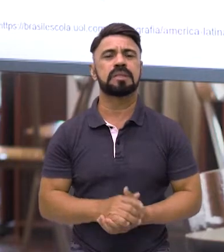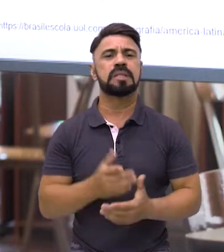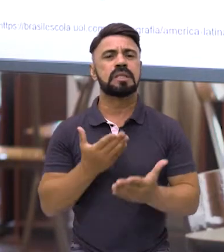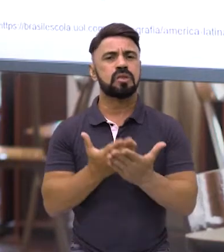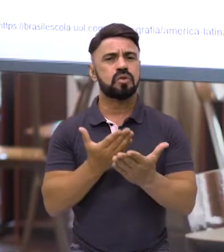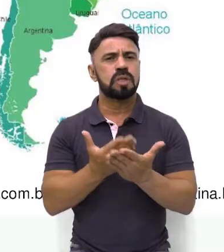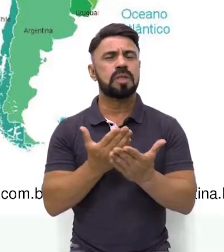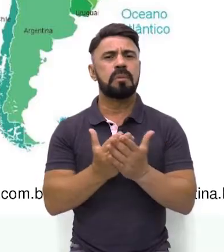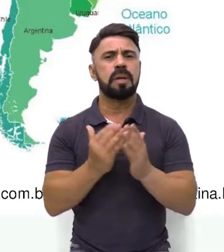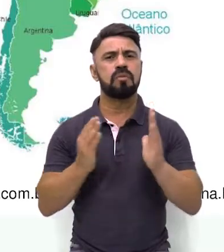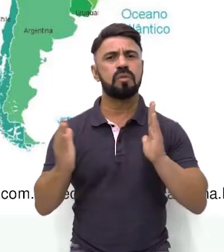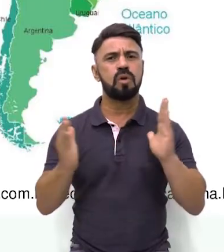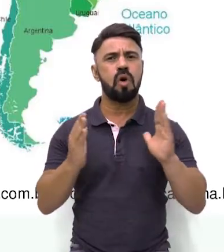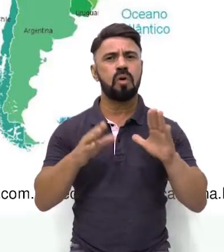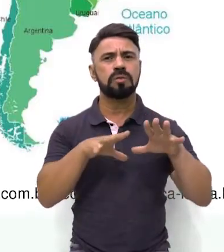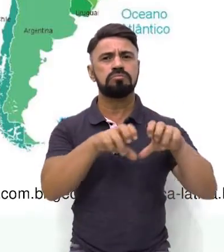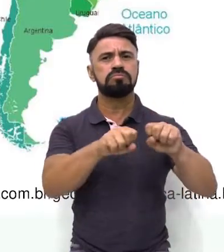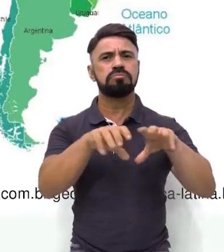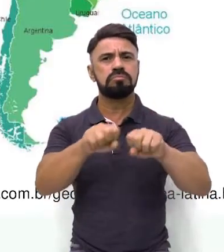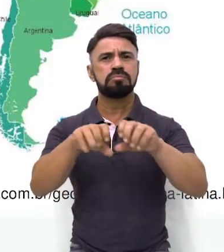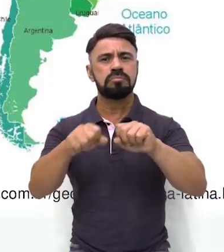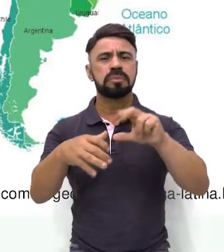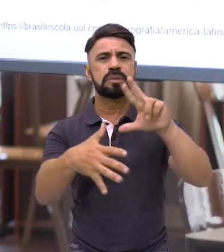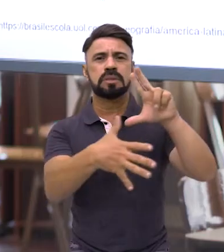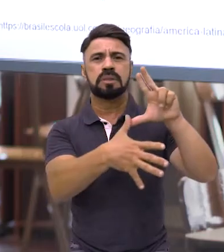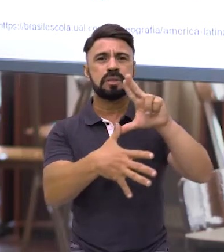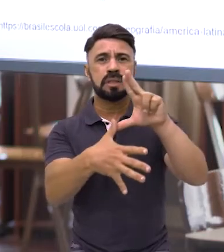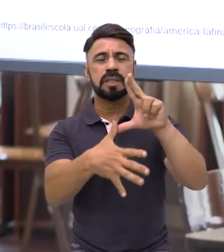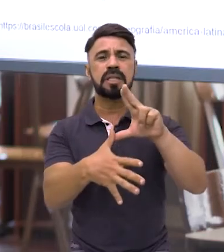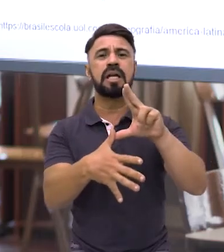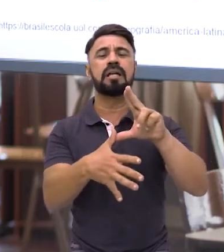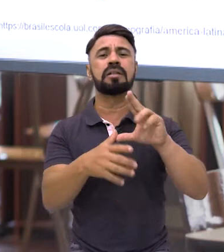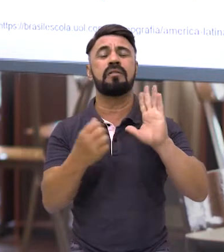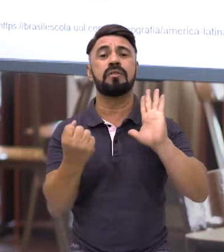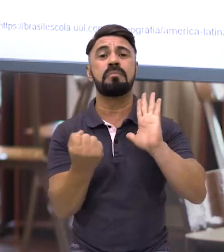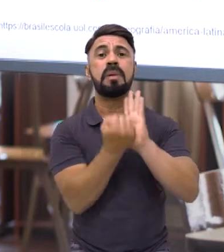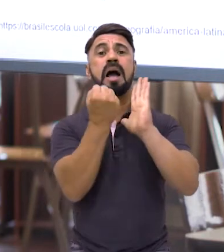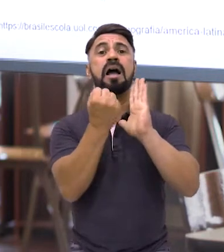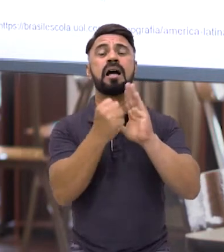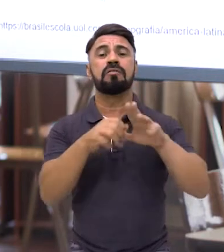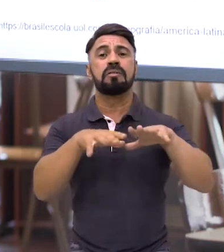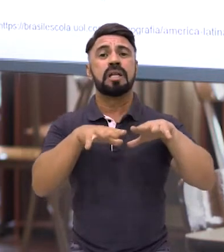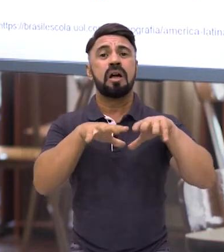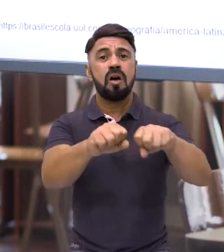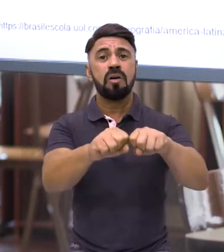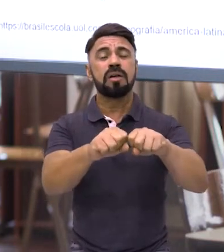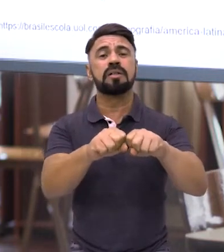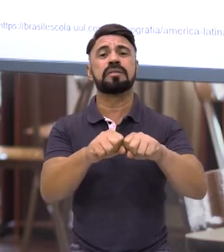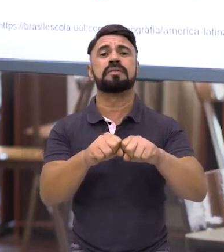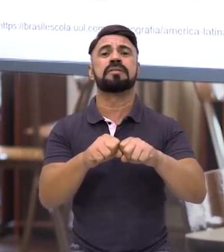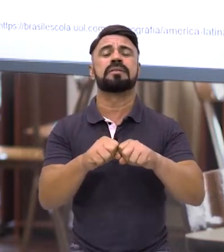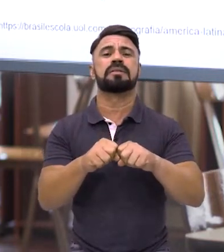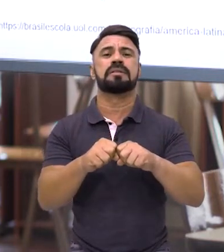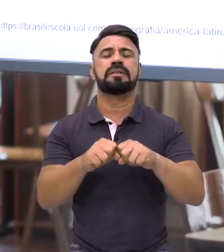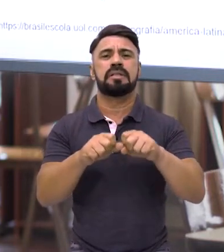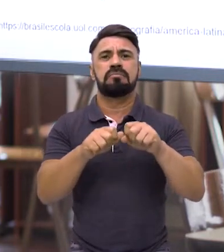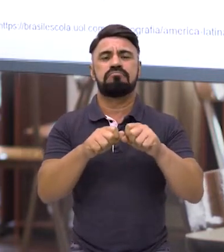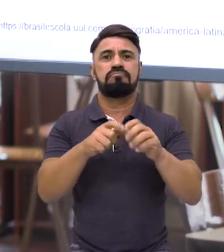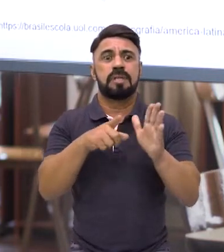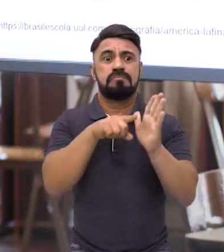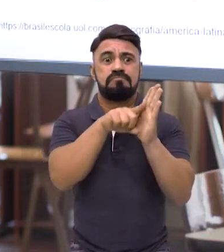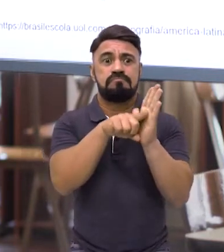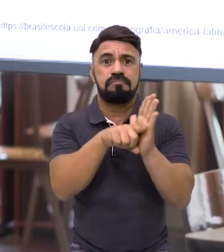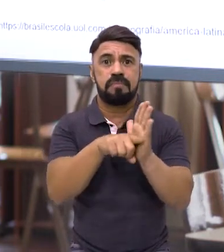pouco o período de colonização da América Latina, que foi marcada pela colonização de